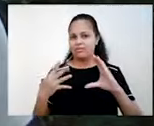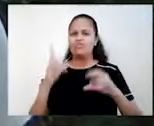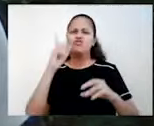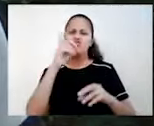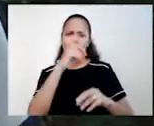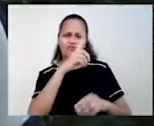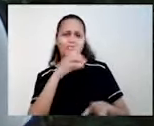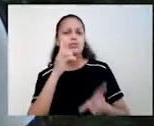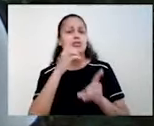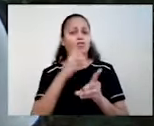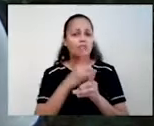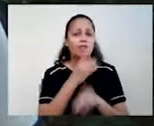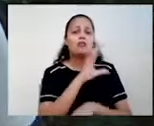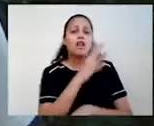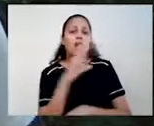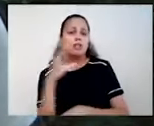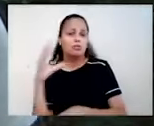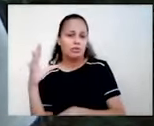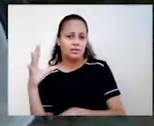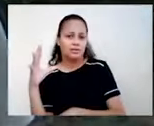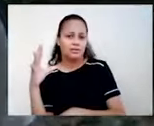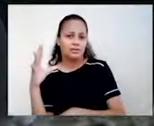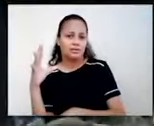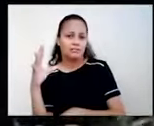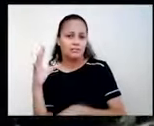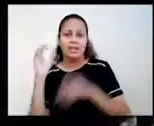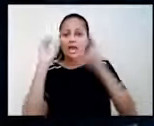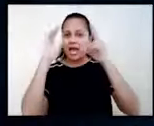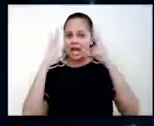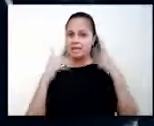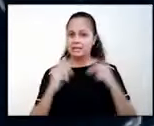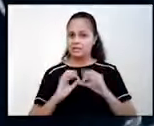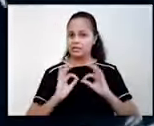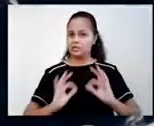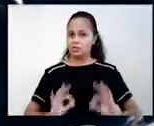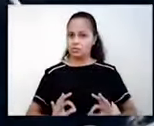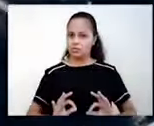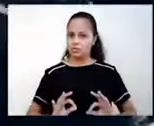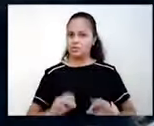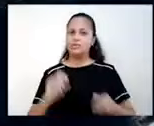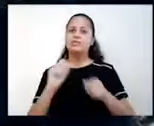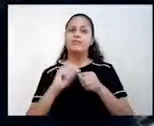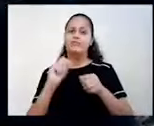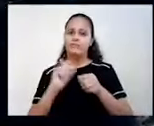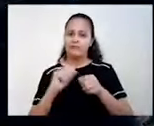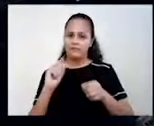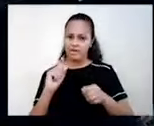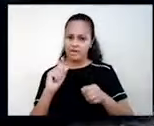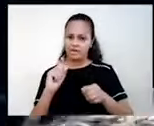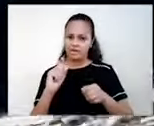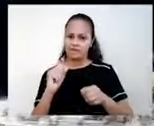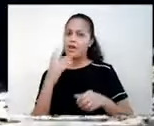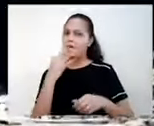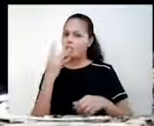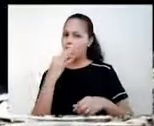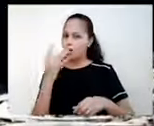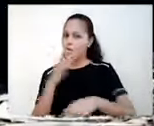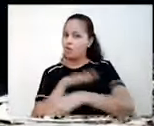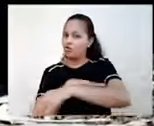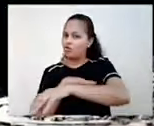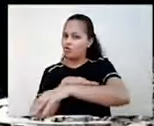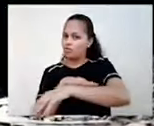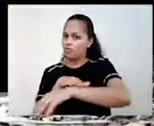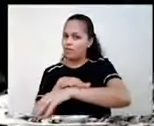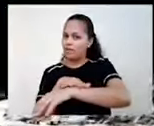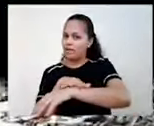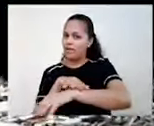genética bastante difícil de ser encontrada na natureza. Essas onças com essa característica genética produzem bastante o pigmento de